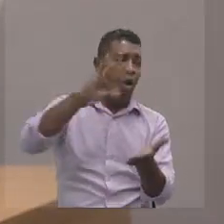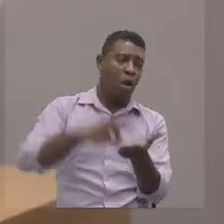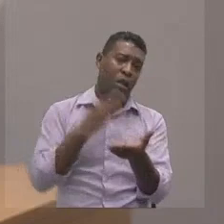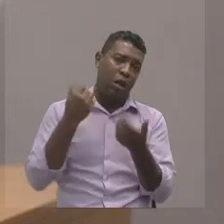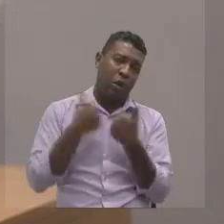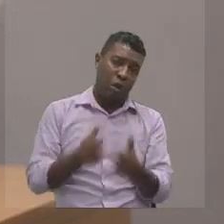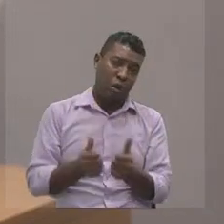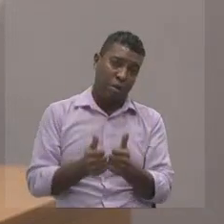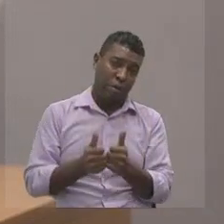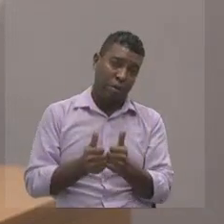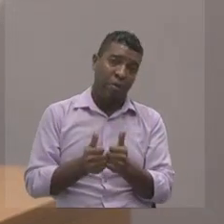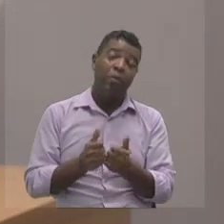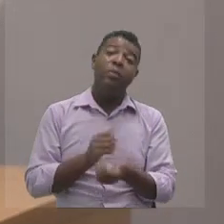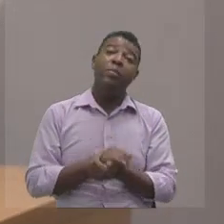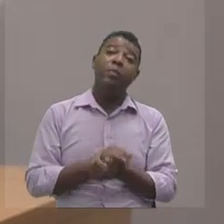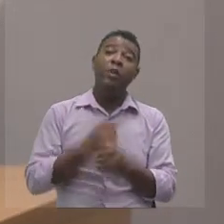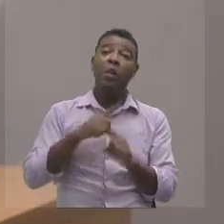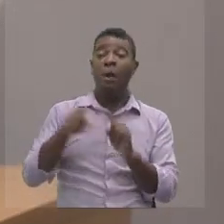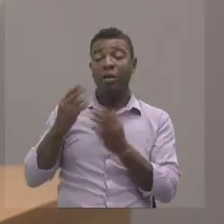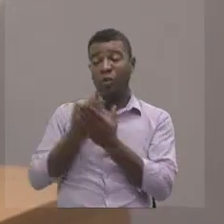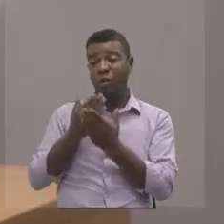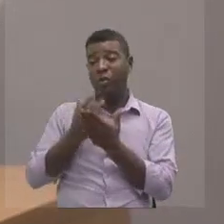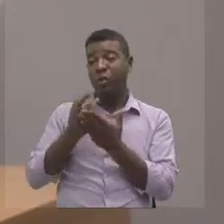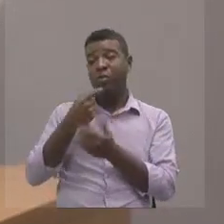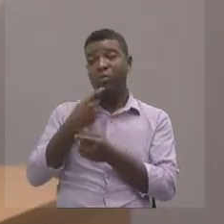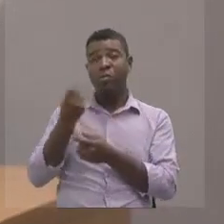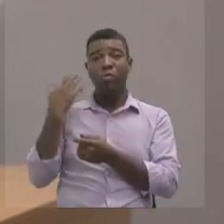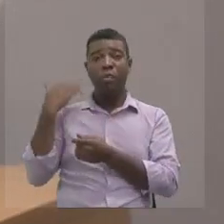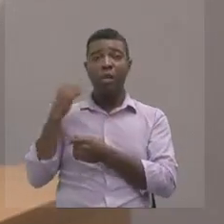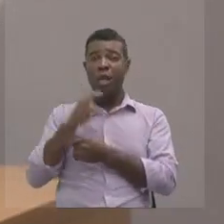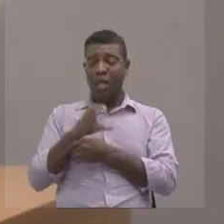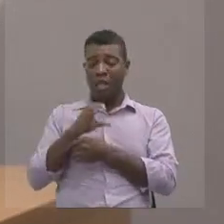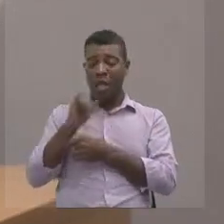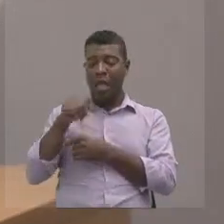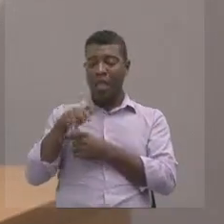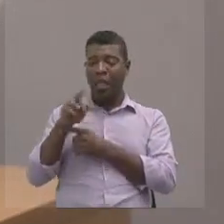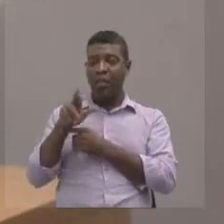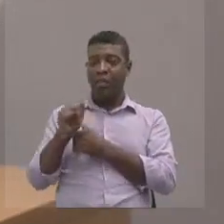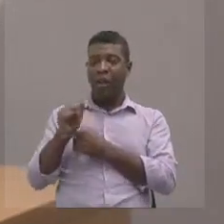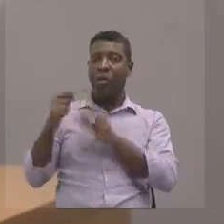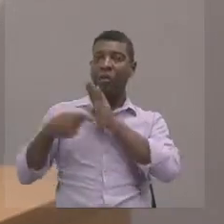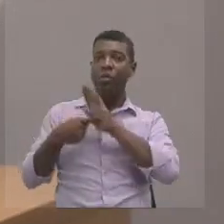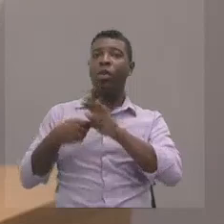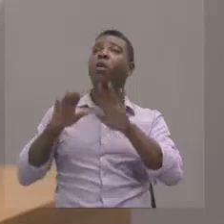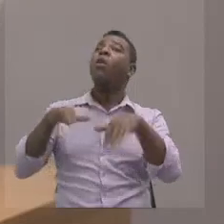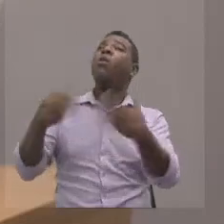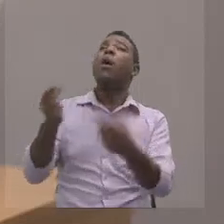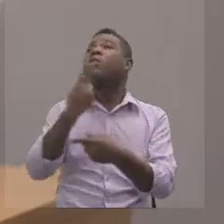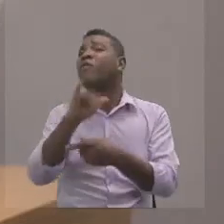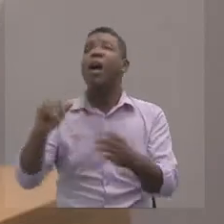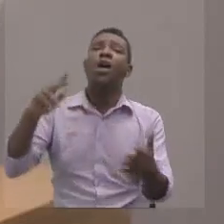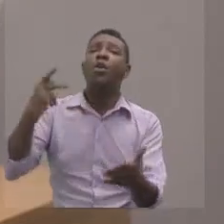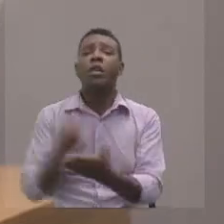recente dessa infra mostrou né e não é uma auditoria a gente também pergunta quando acontecerá uma Auditoria do transporte